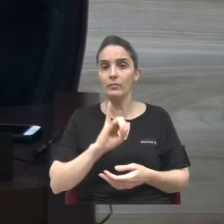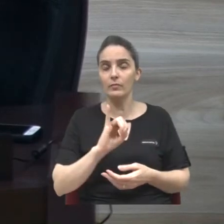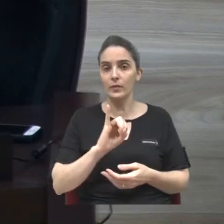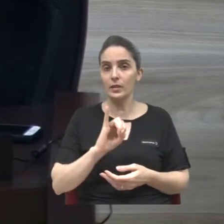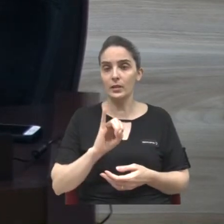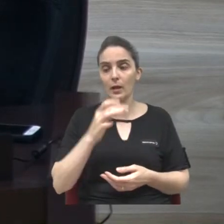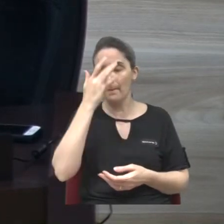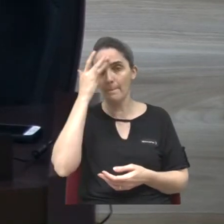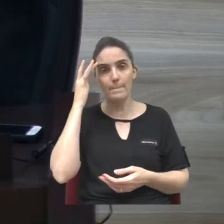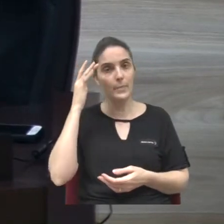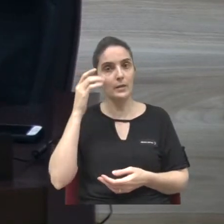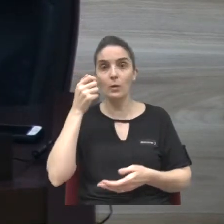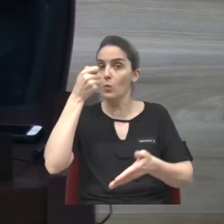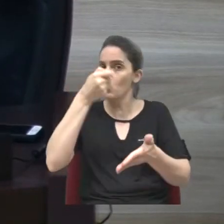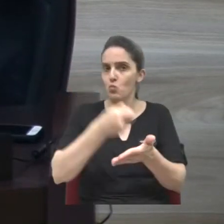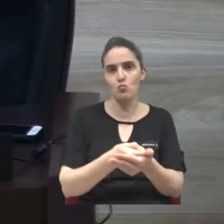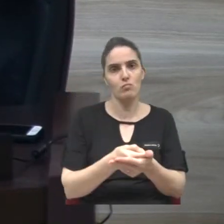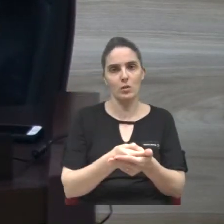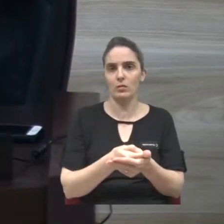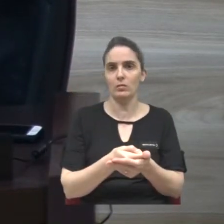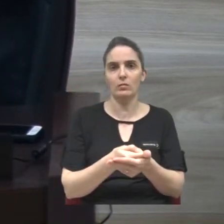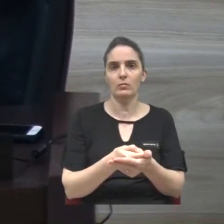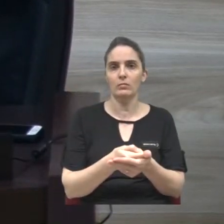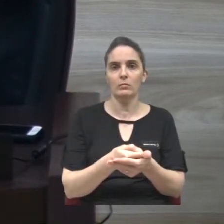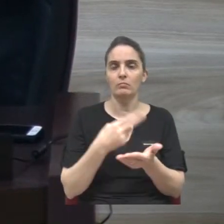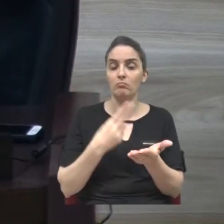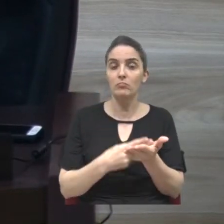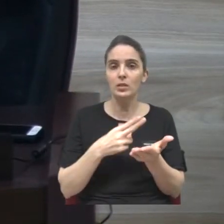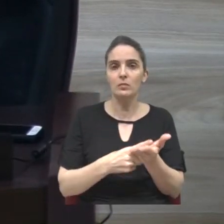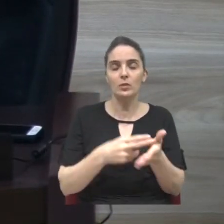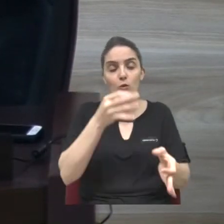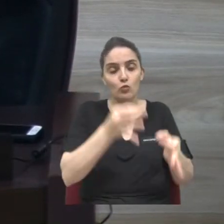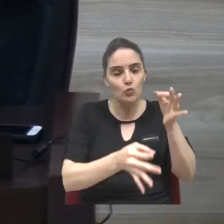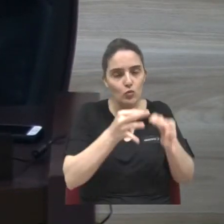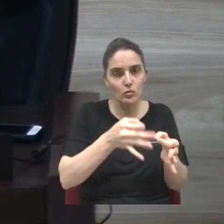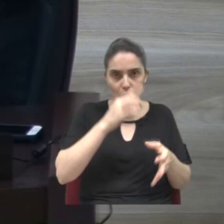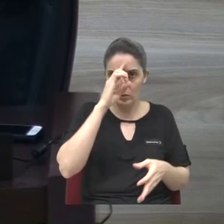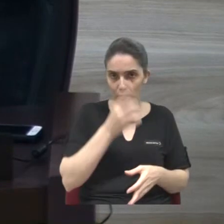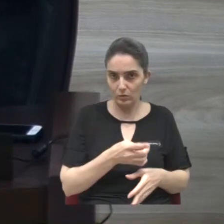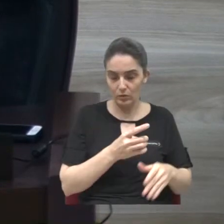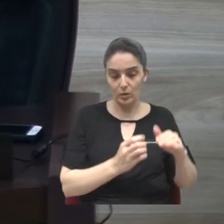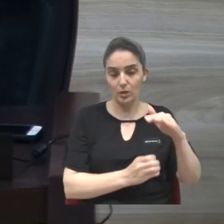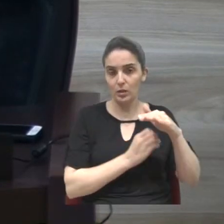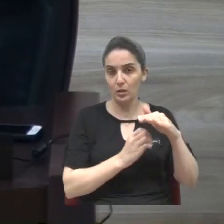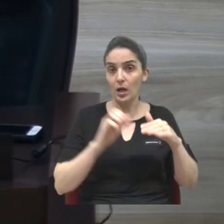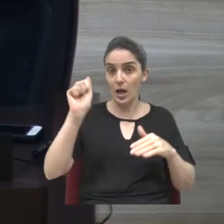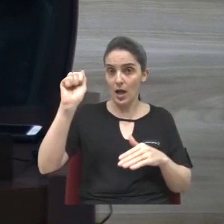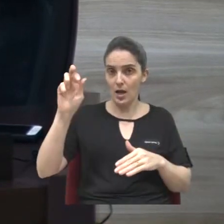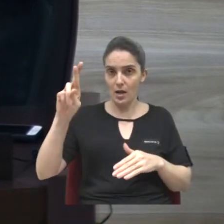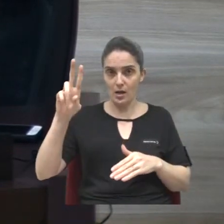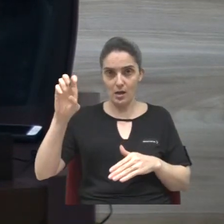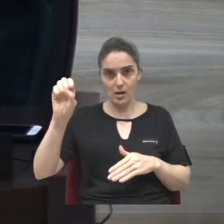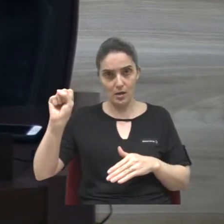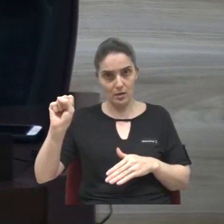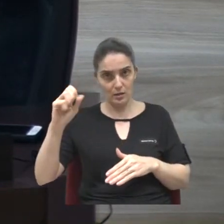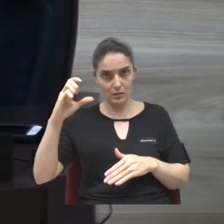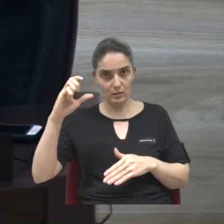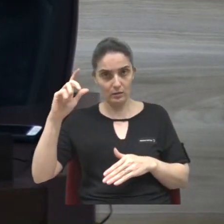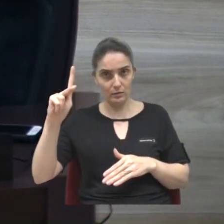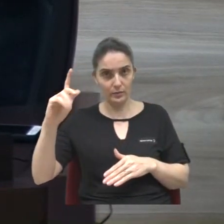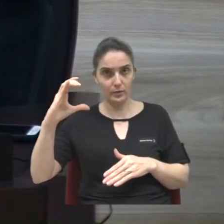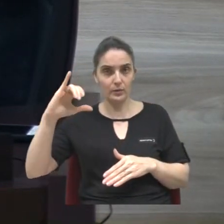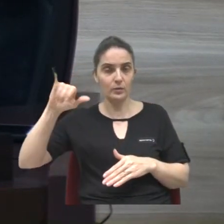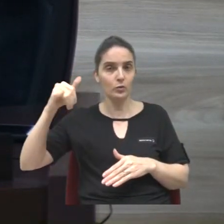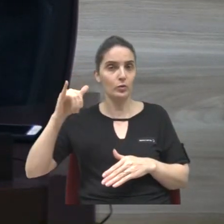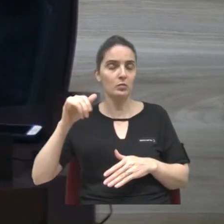determinação judicial. Questionada sobre essa questão, a ARES PCJ afirmou que não há registro de qualquer